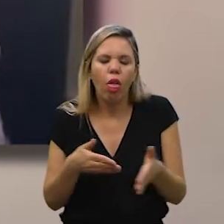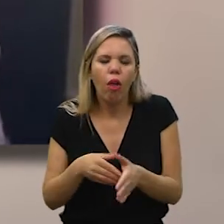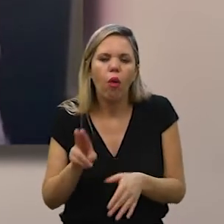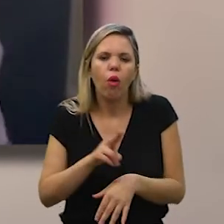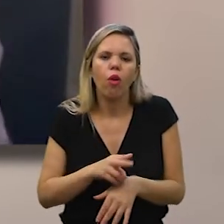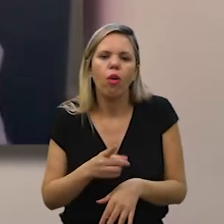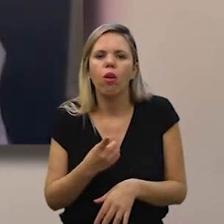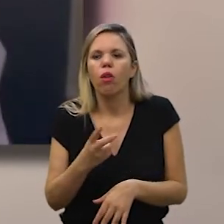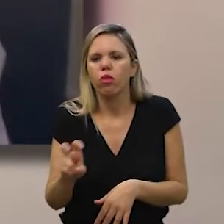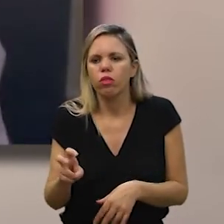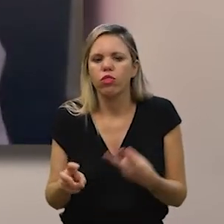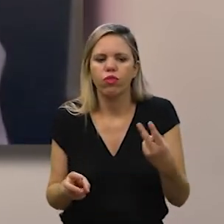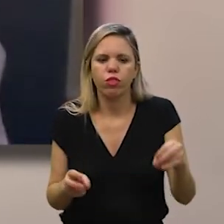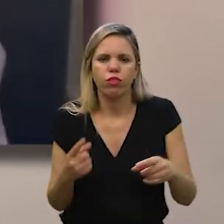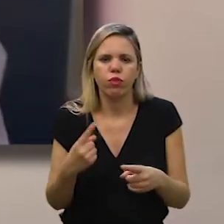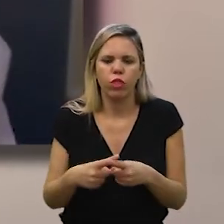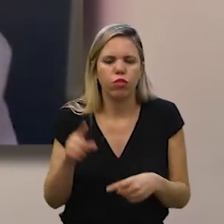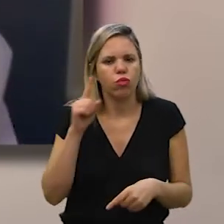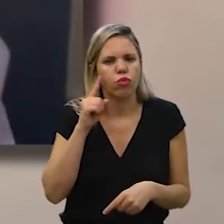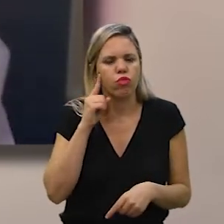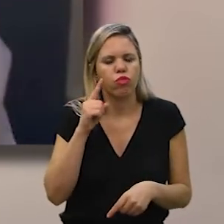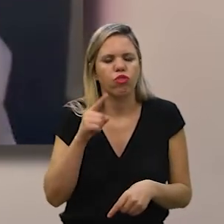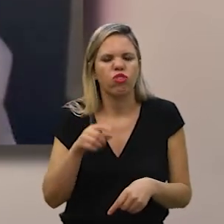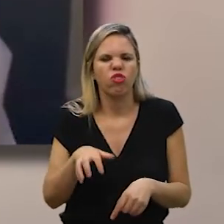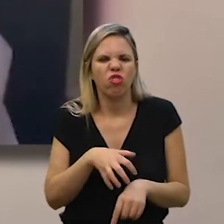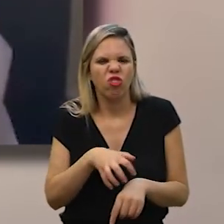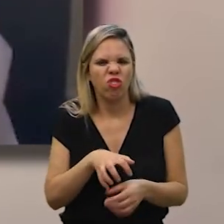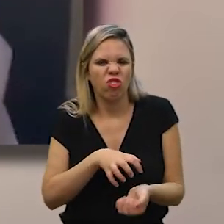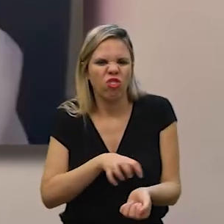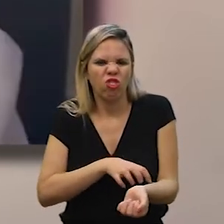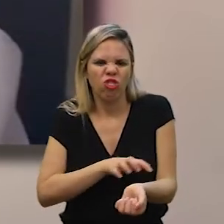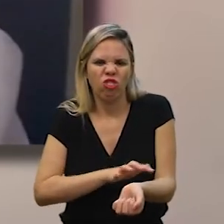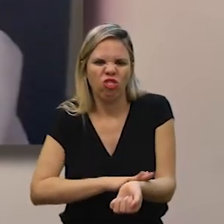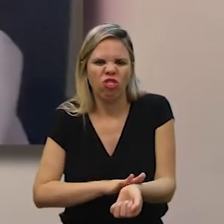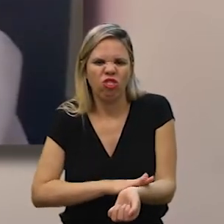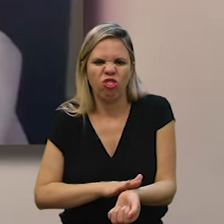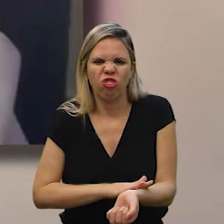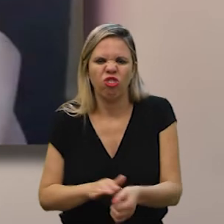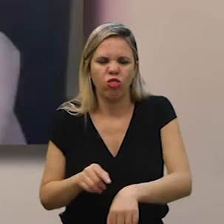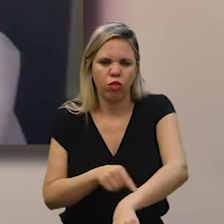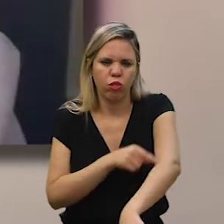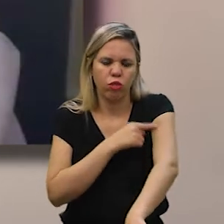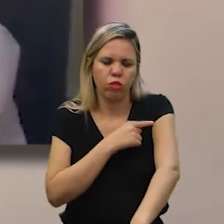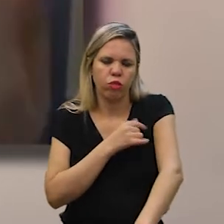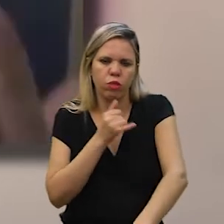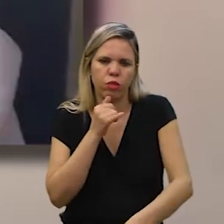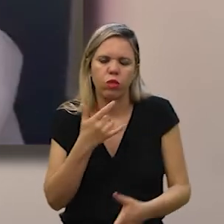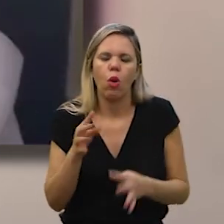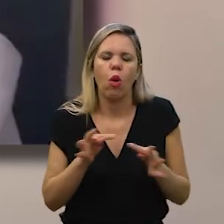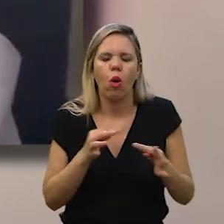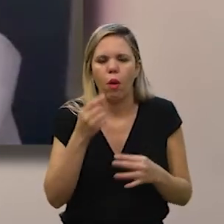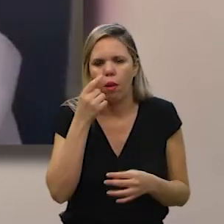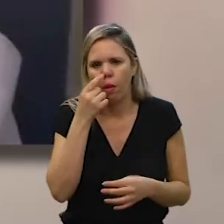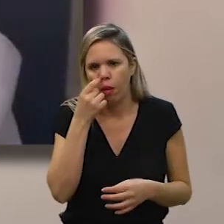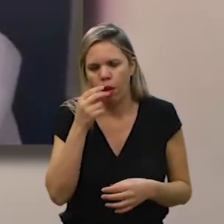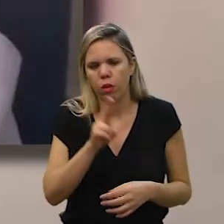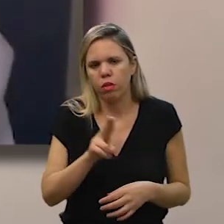o álcool gel 15, 20 vezes por dia e irritou a pele. Neste caso, como